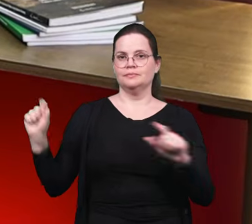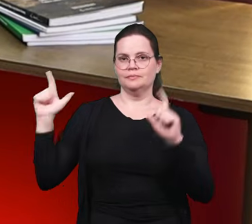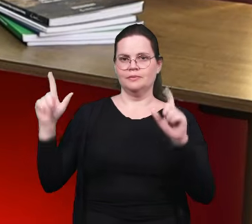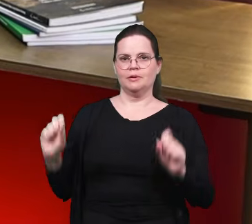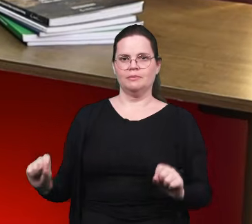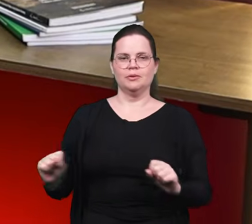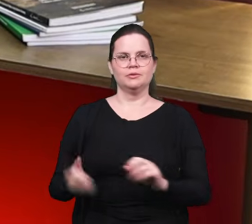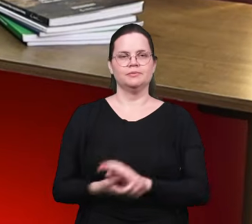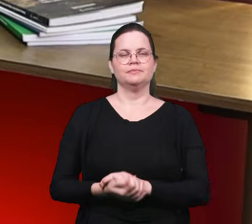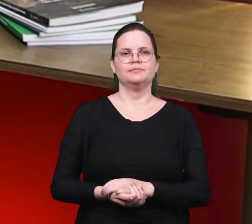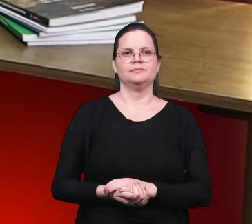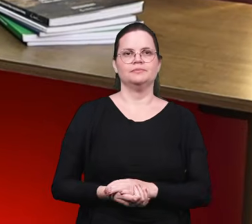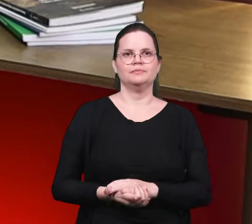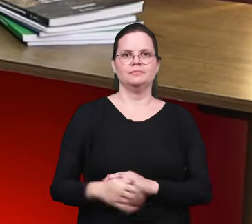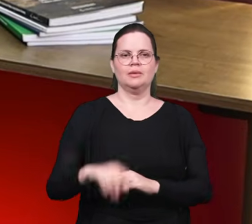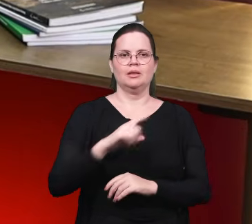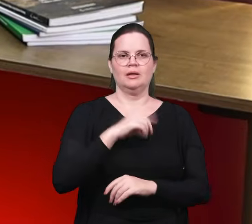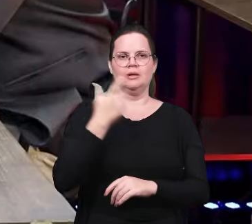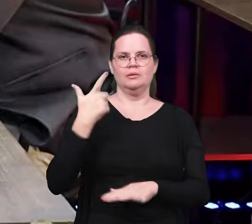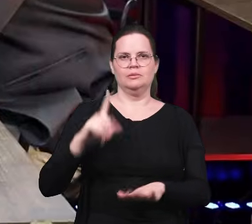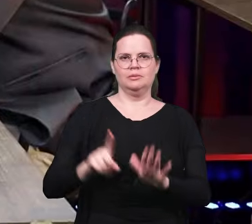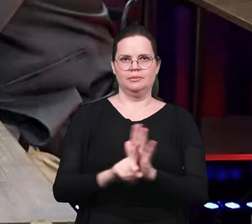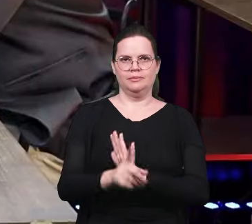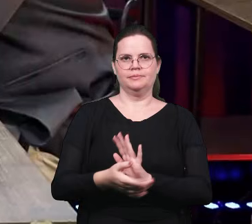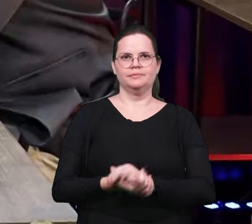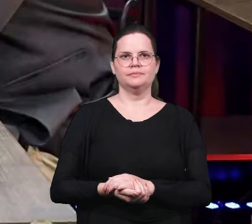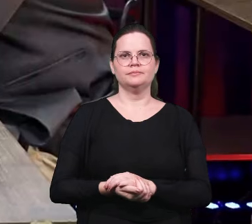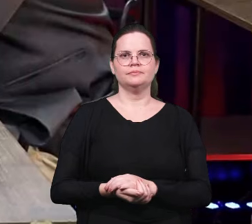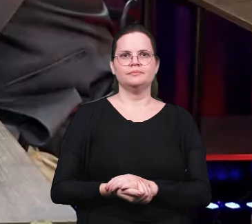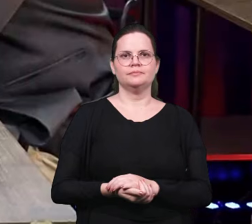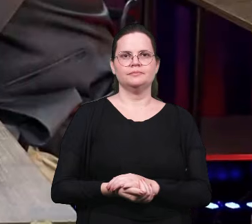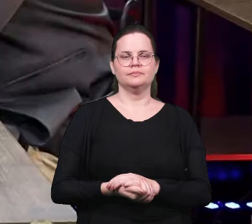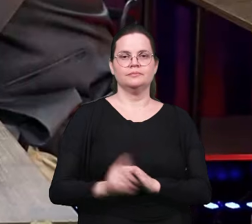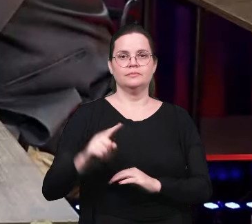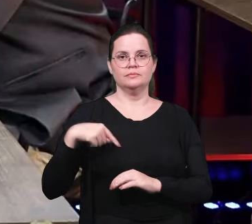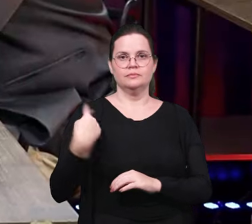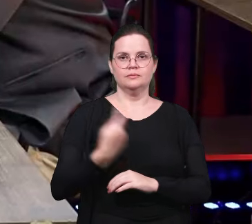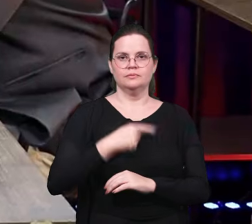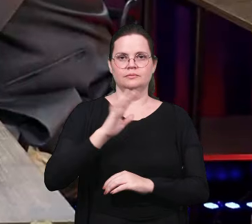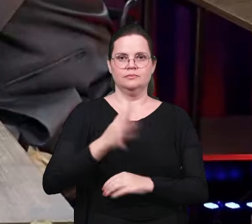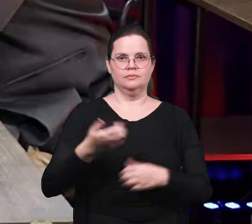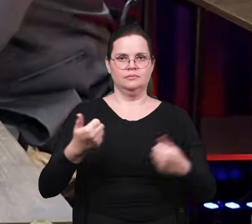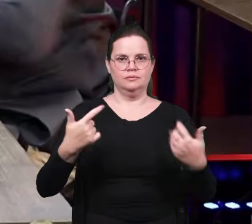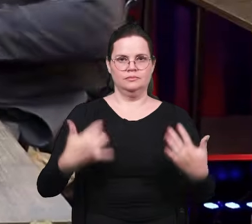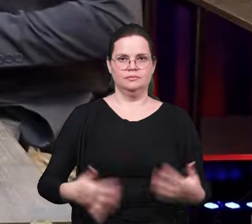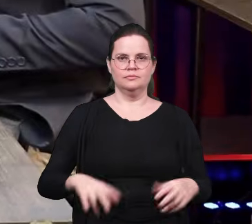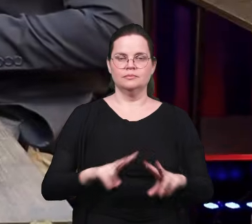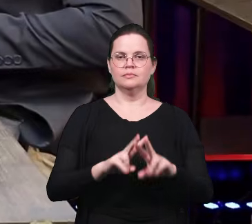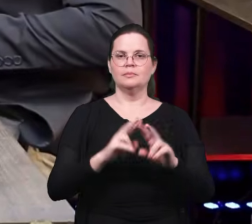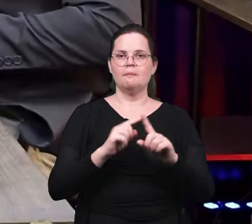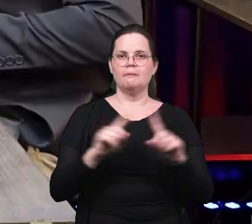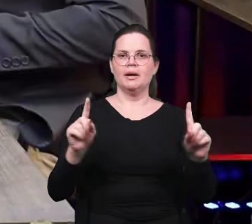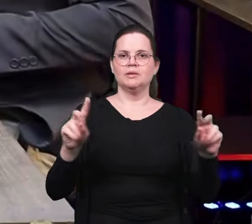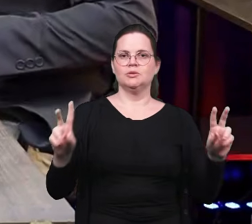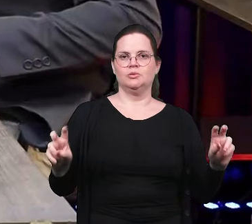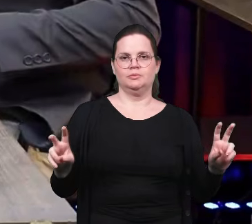quadro, pastor Roberto, porque há mais uma pergunta, porque nós até falamos aqui, mas na questão de